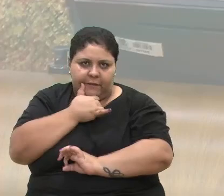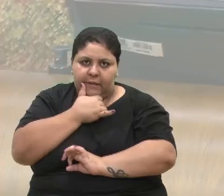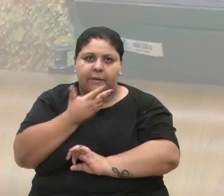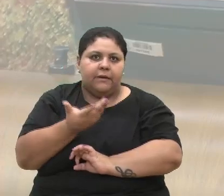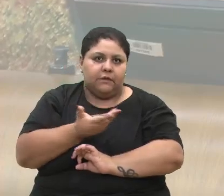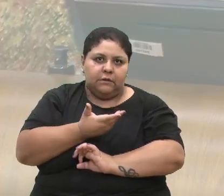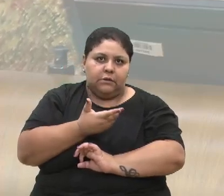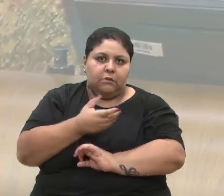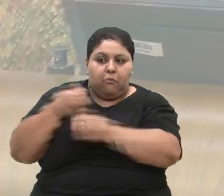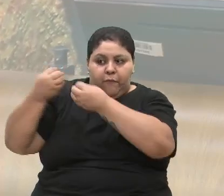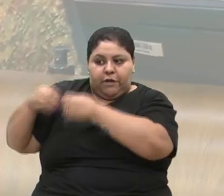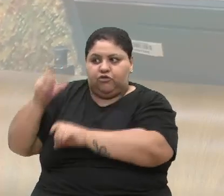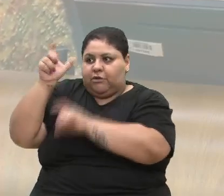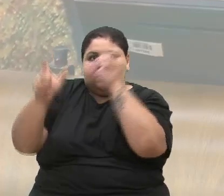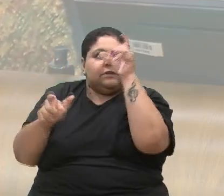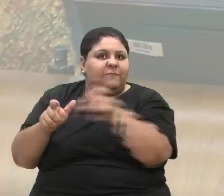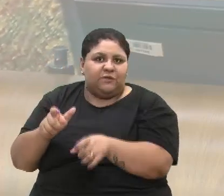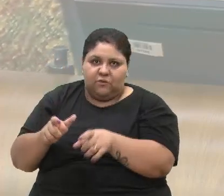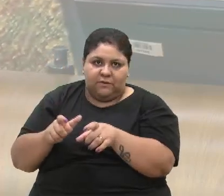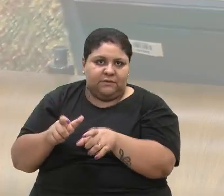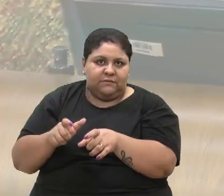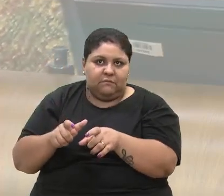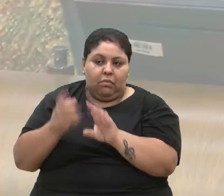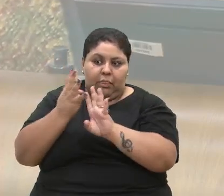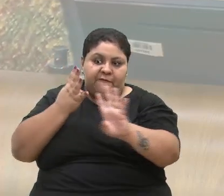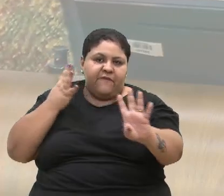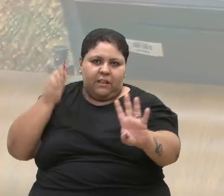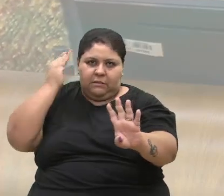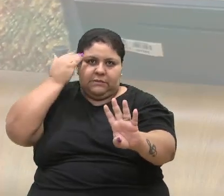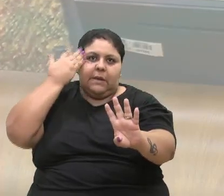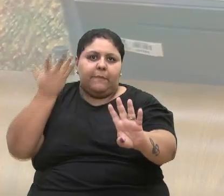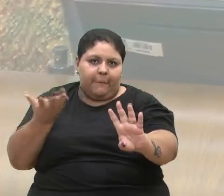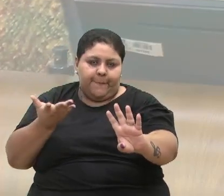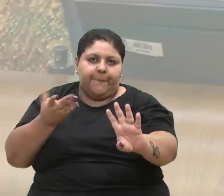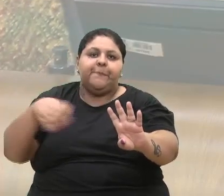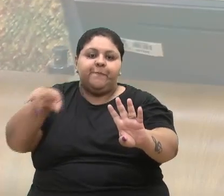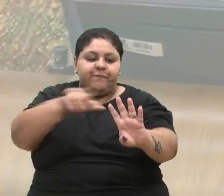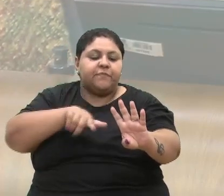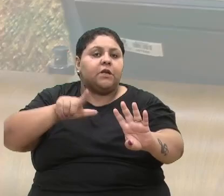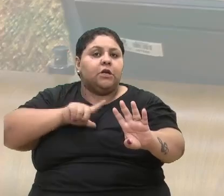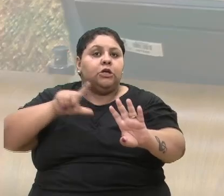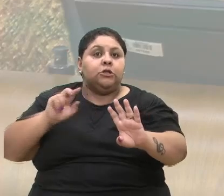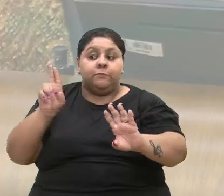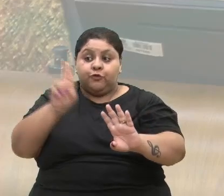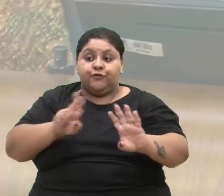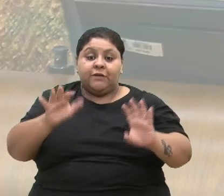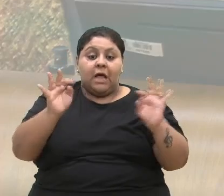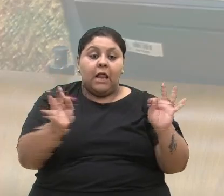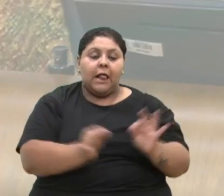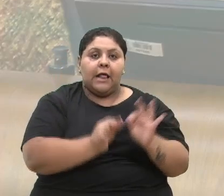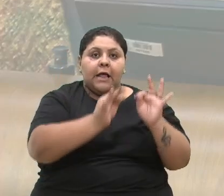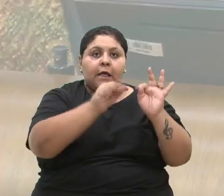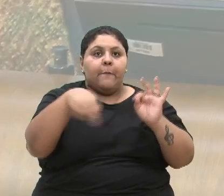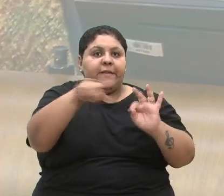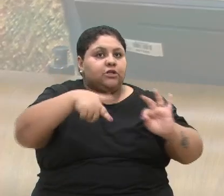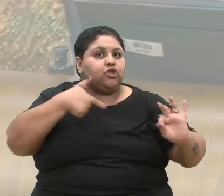pessoas que não comportam uma fila interna. Então, é nesse sentido. Nós temos que usar a tecnologia para a gente